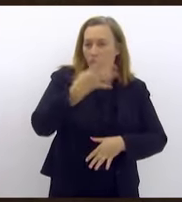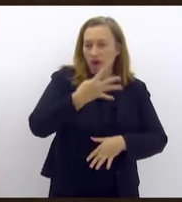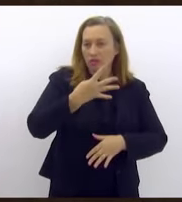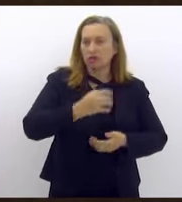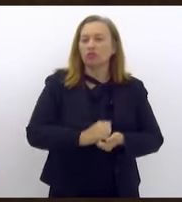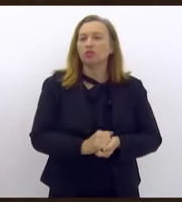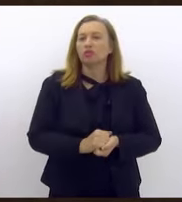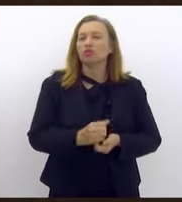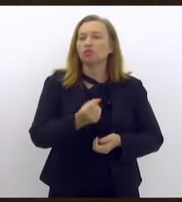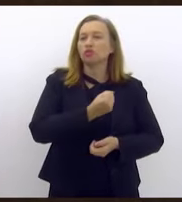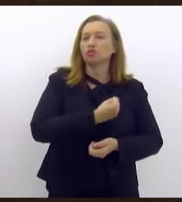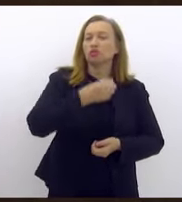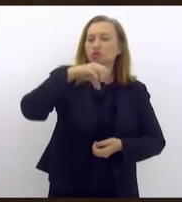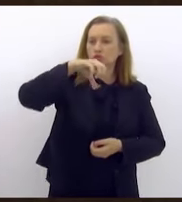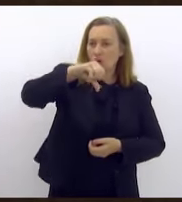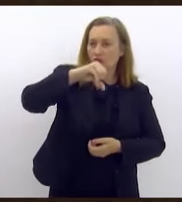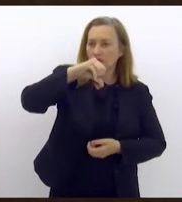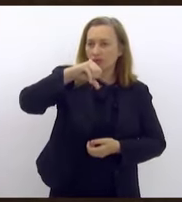números